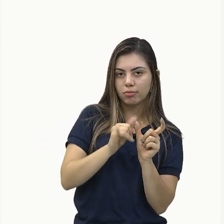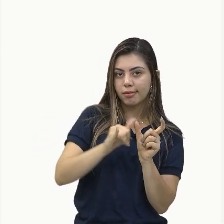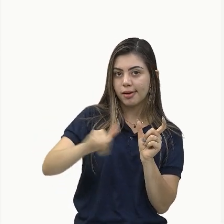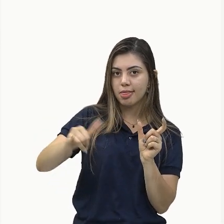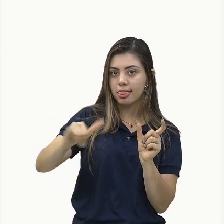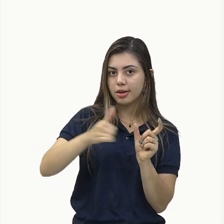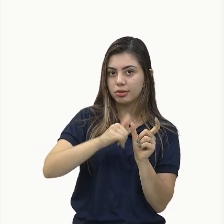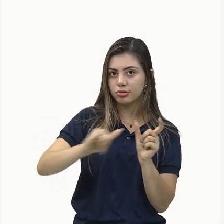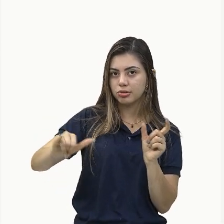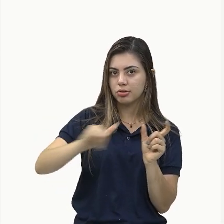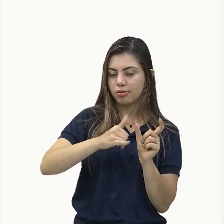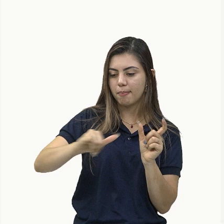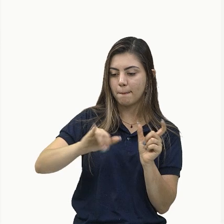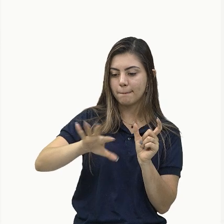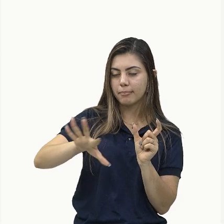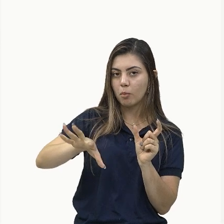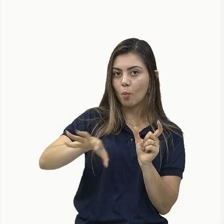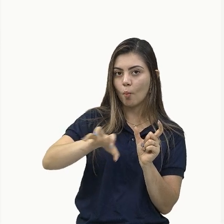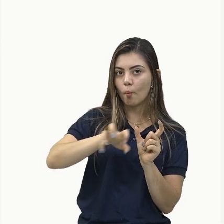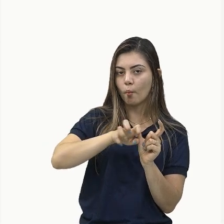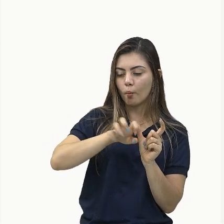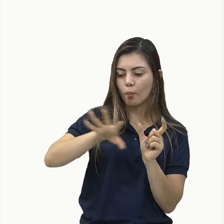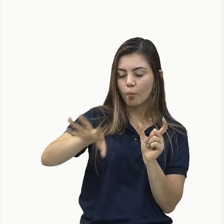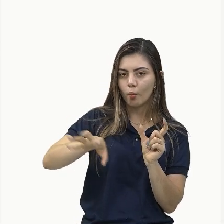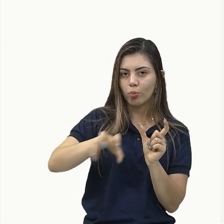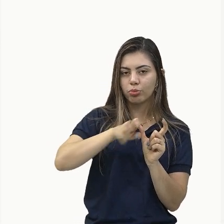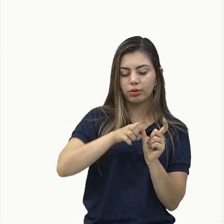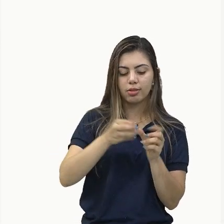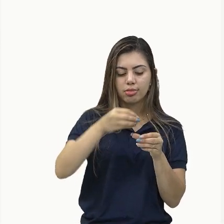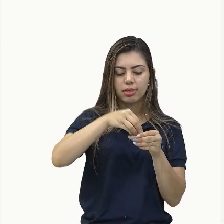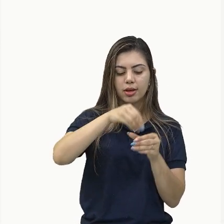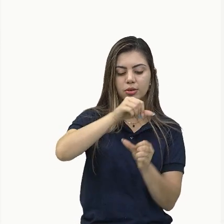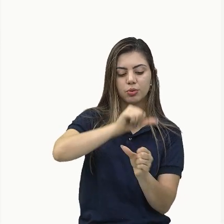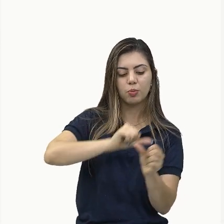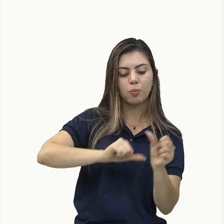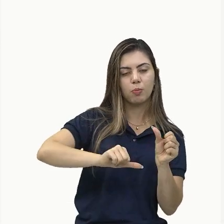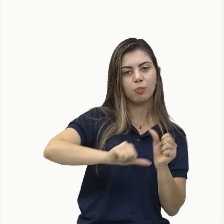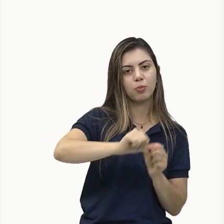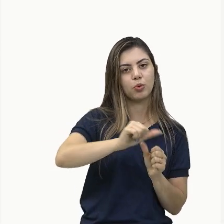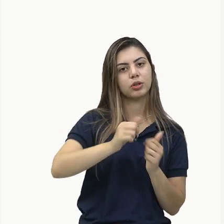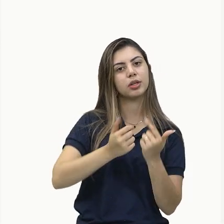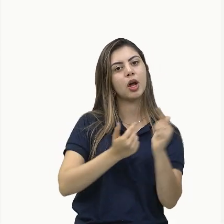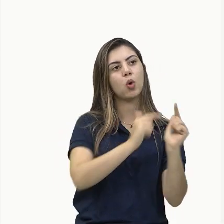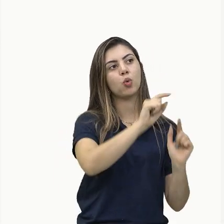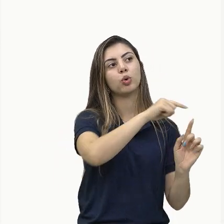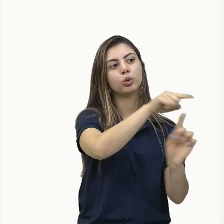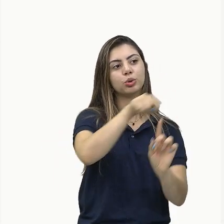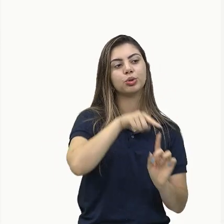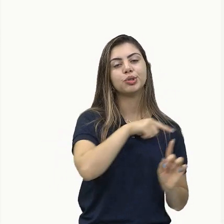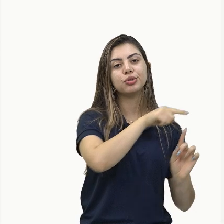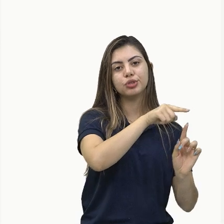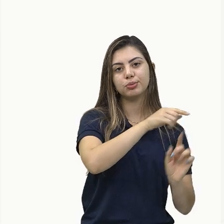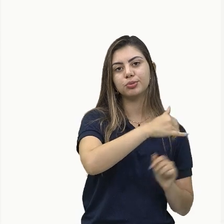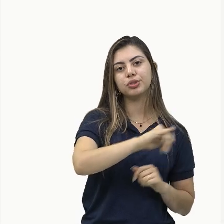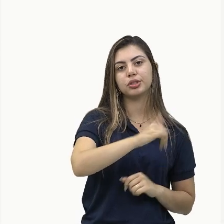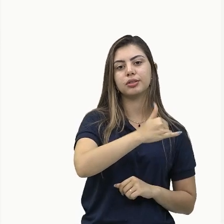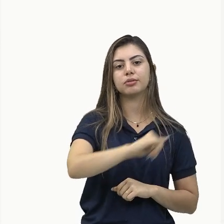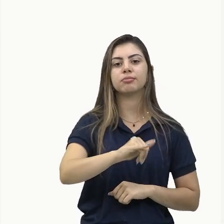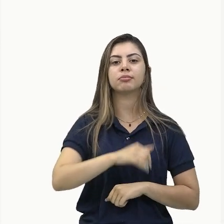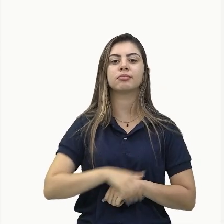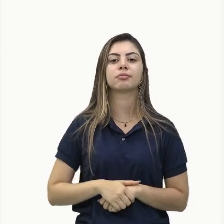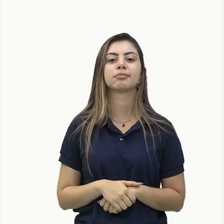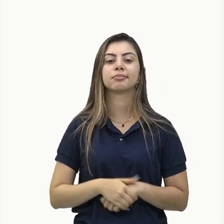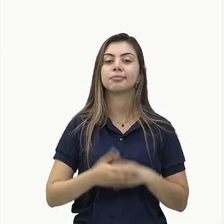energia elétrica e será transformada em outra forma de energia, como, por exemplo, temos aqui, ó, a